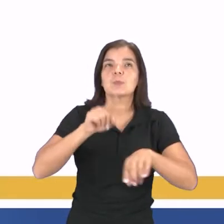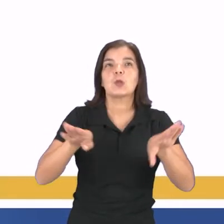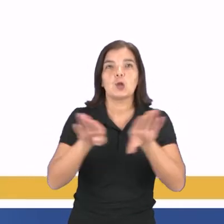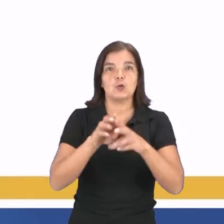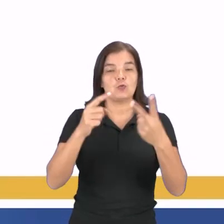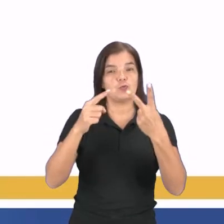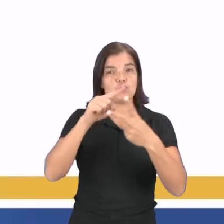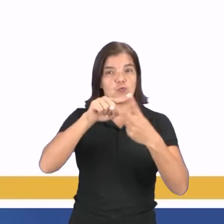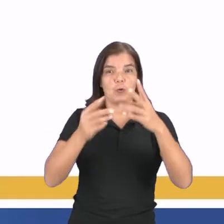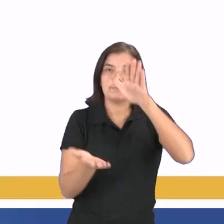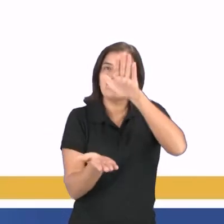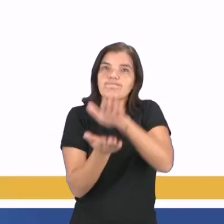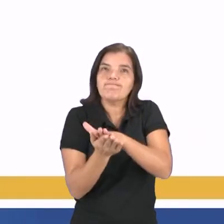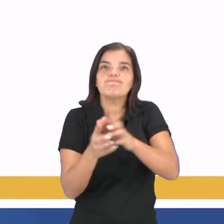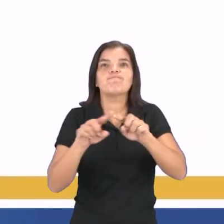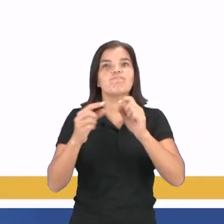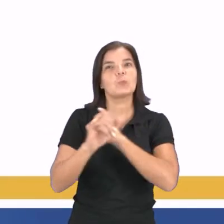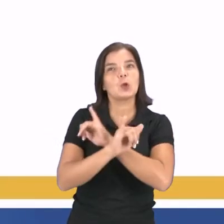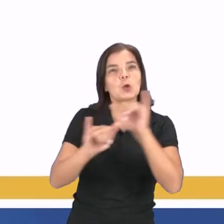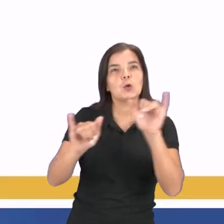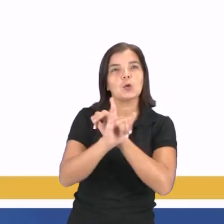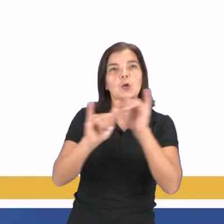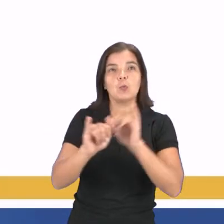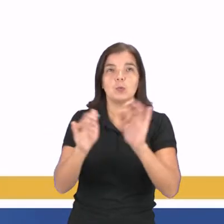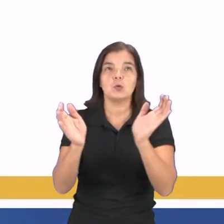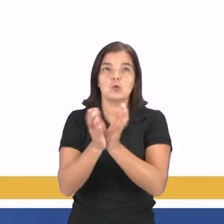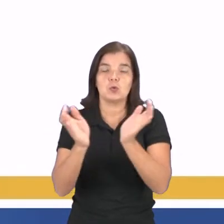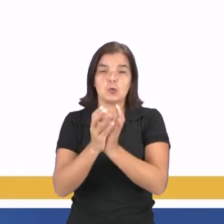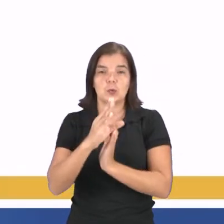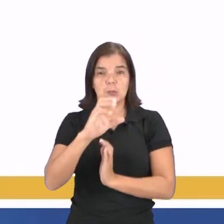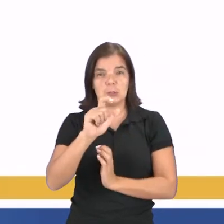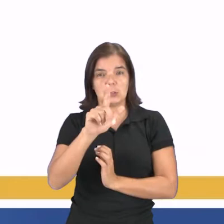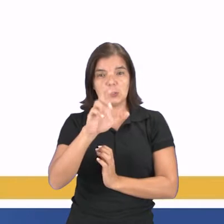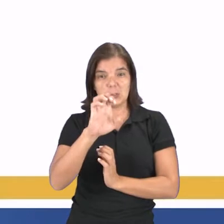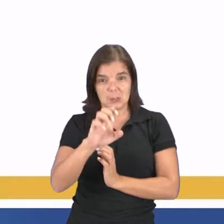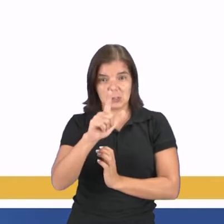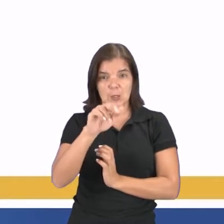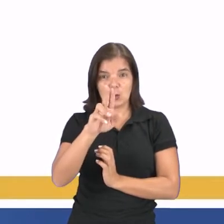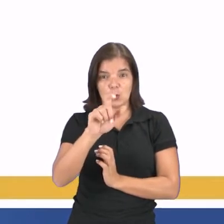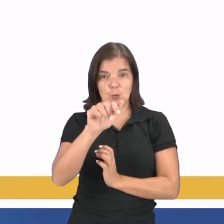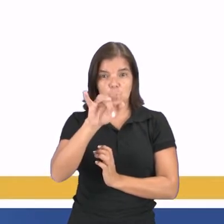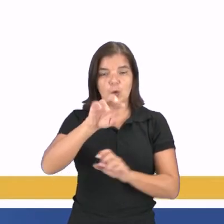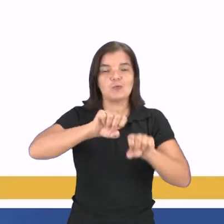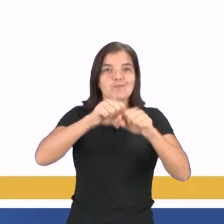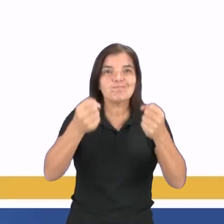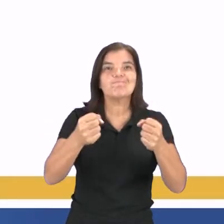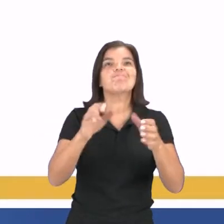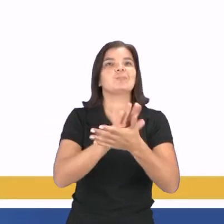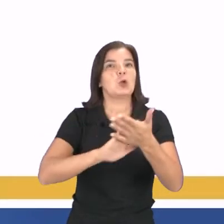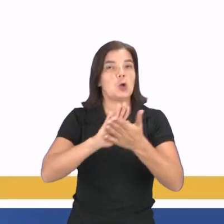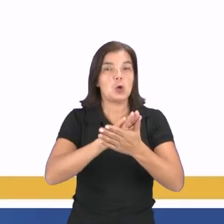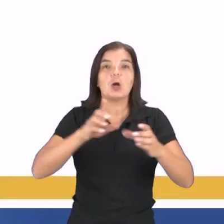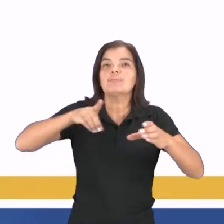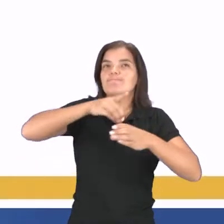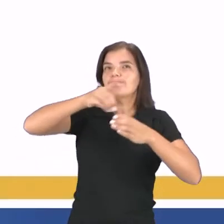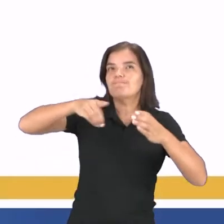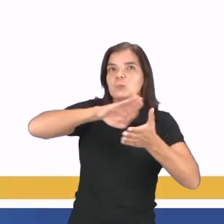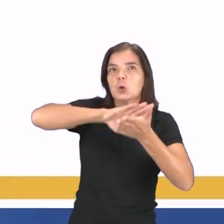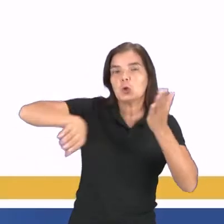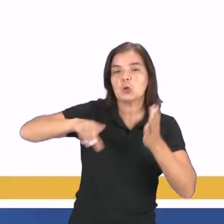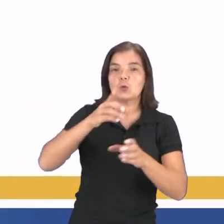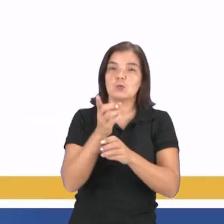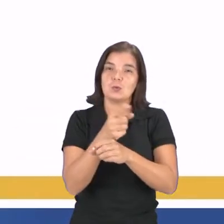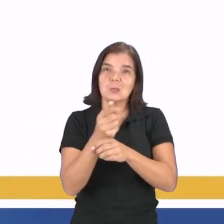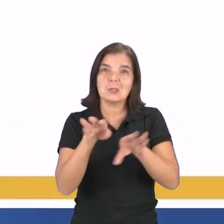dos dois lados, e anunciou a novidade dos fonogramas em celulóide inquebrável. O disco eliminaria o cilindro